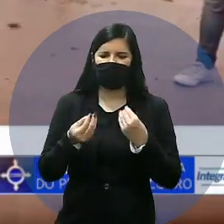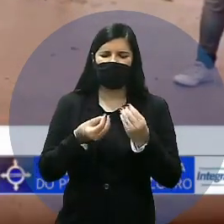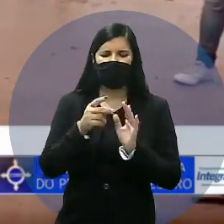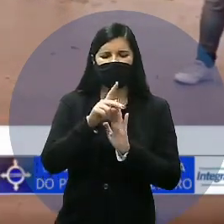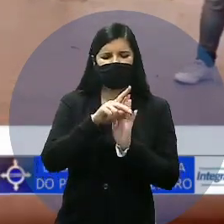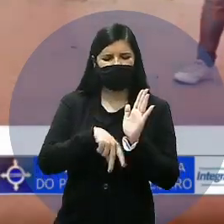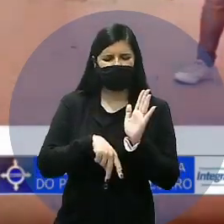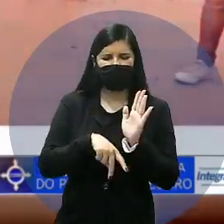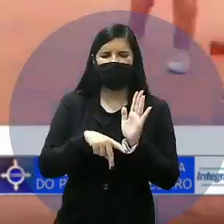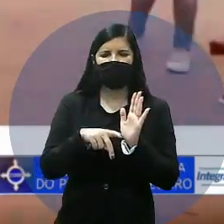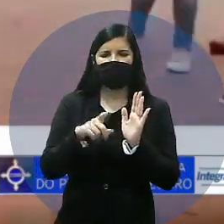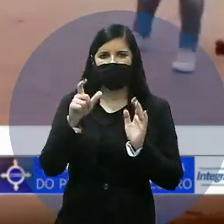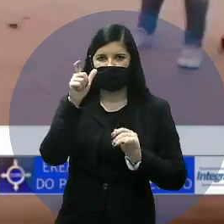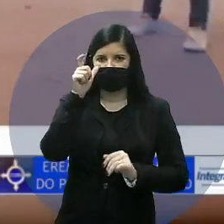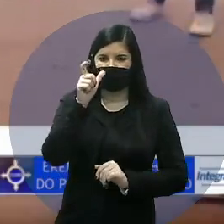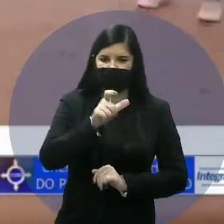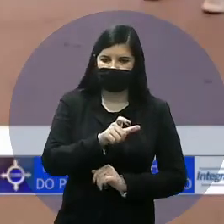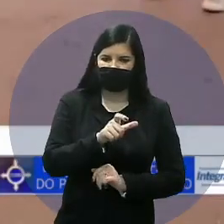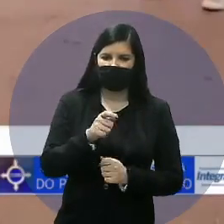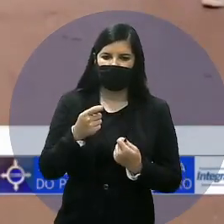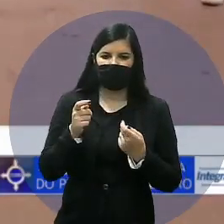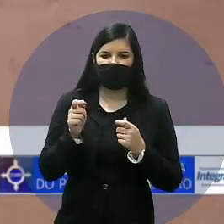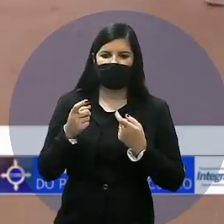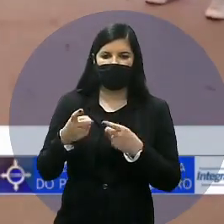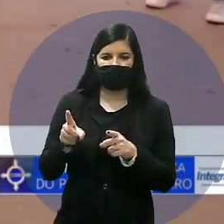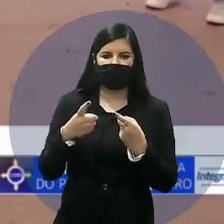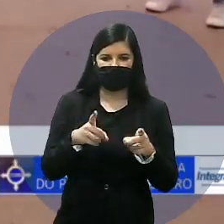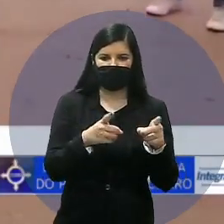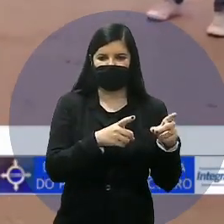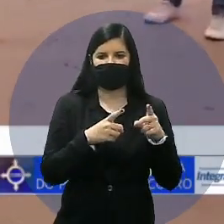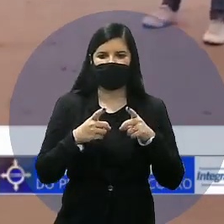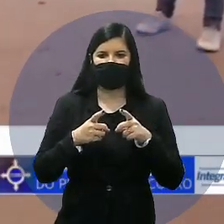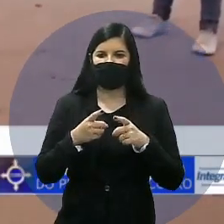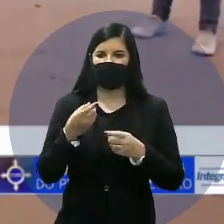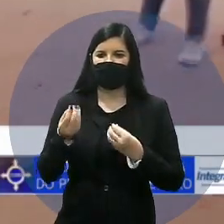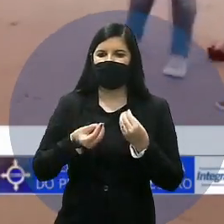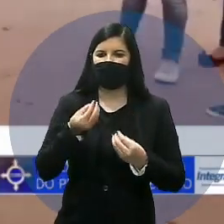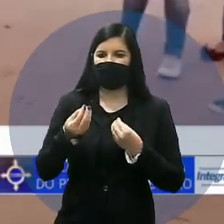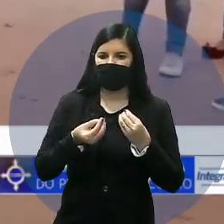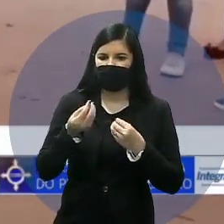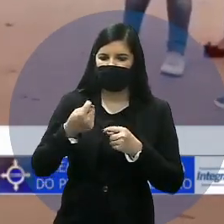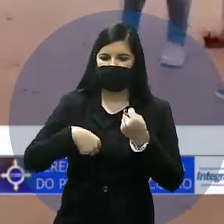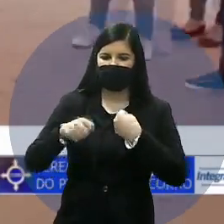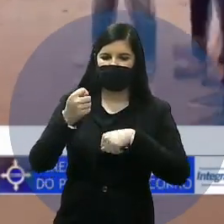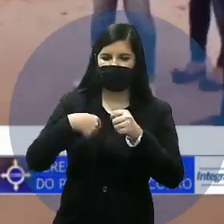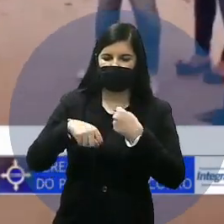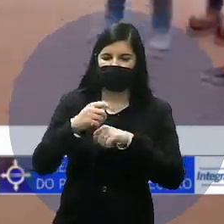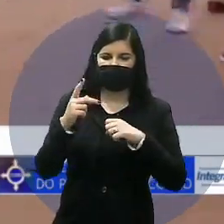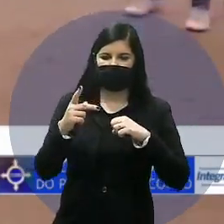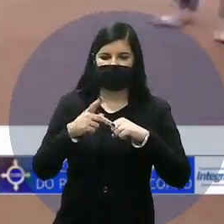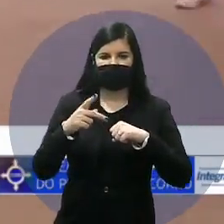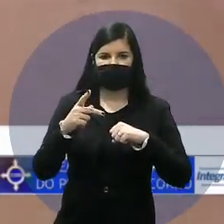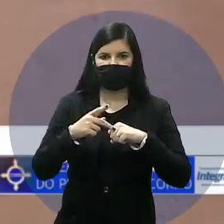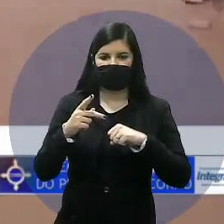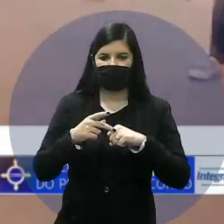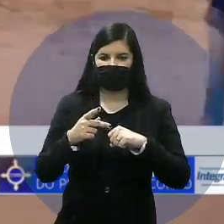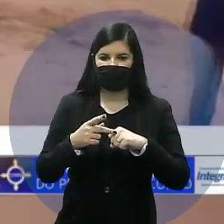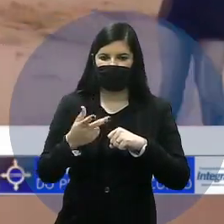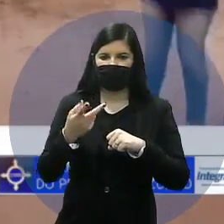De provocar vocês. Alguém falou na produção, no PIB, na economia de Petrolina. Alguém